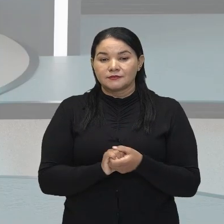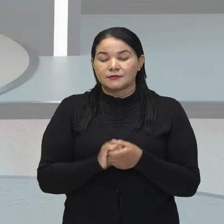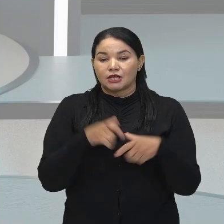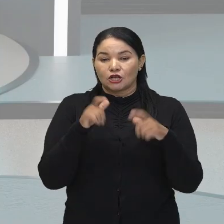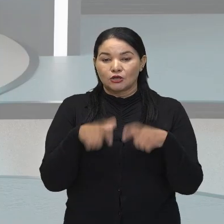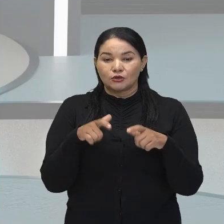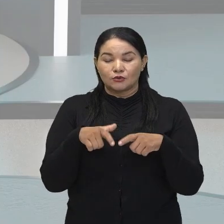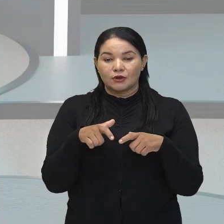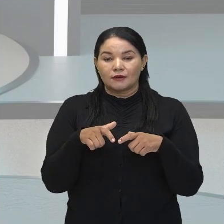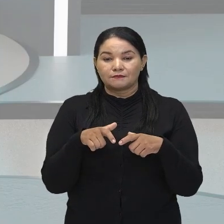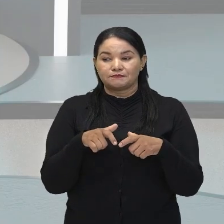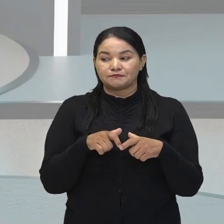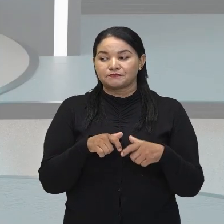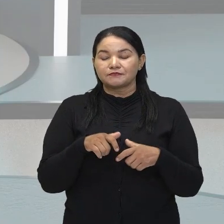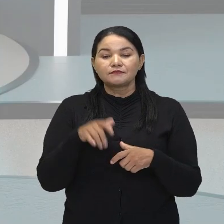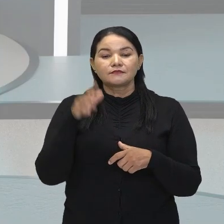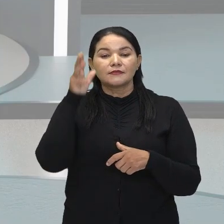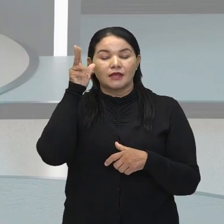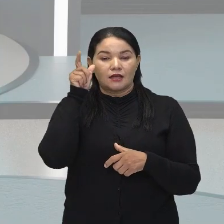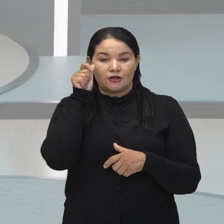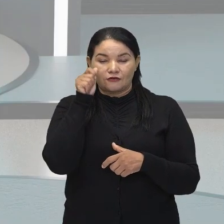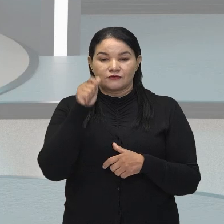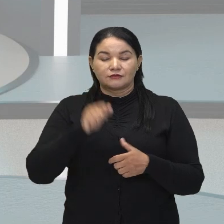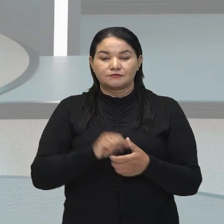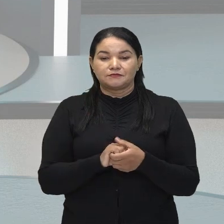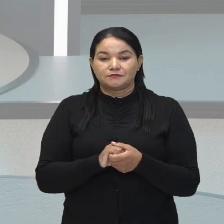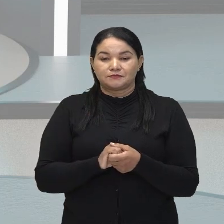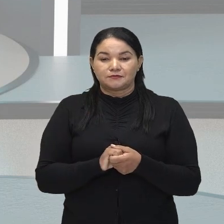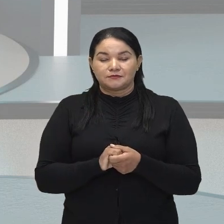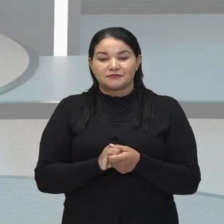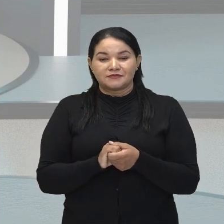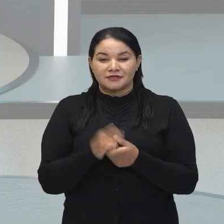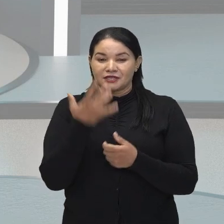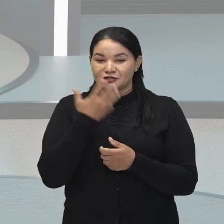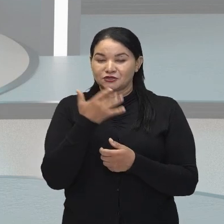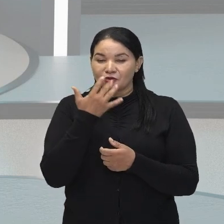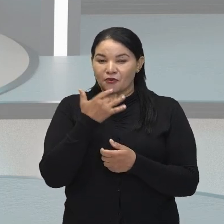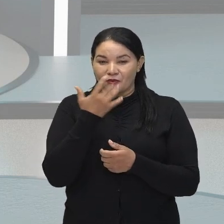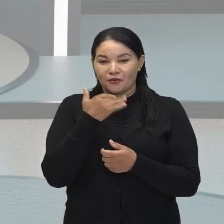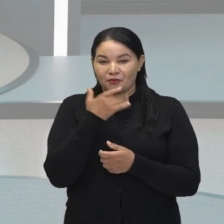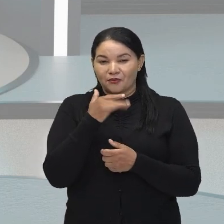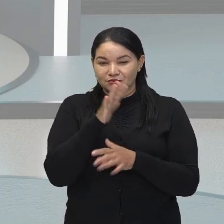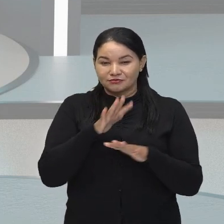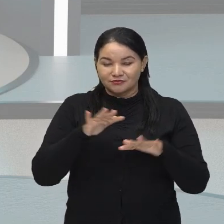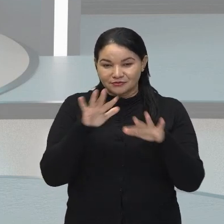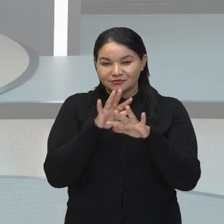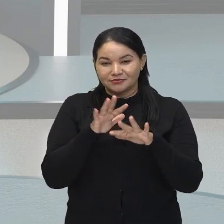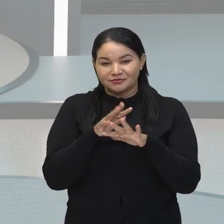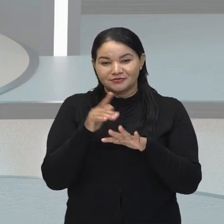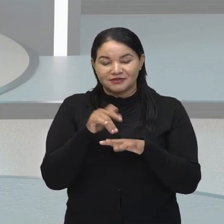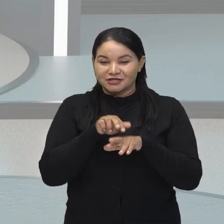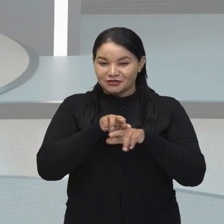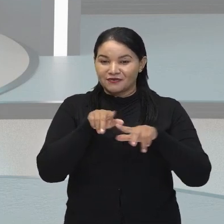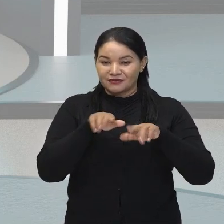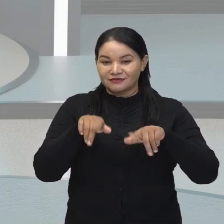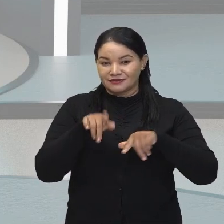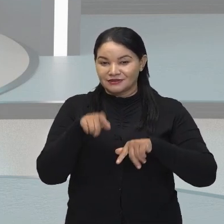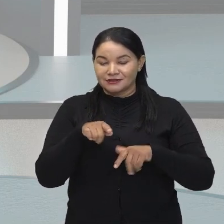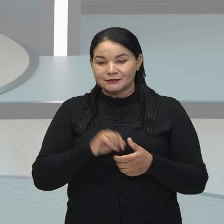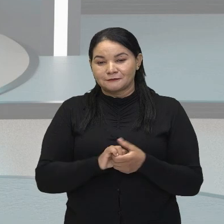para a África. Olha as cores, né? Já começa a ter uma